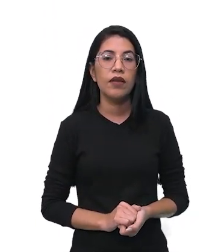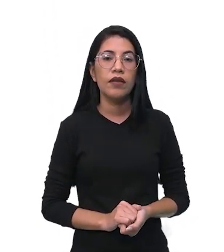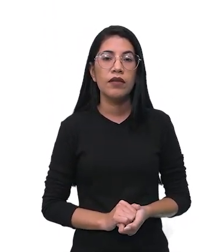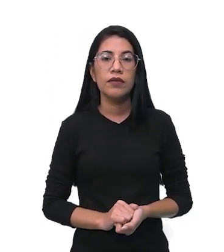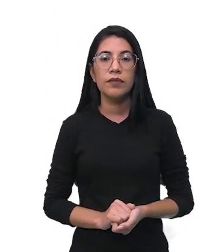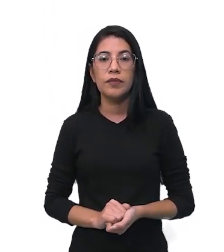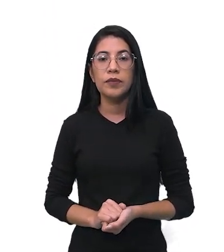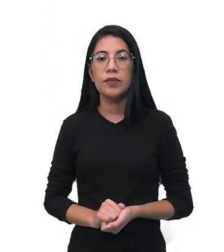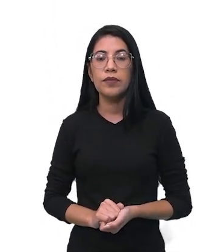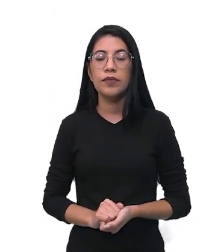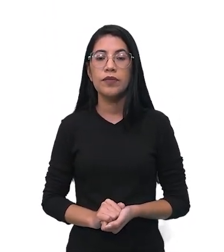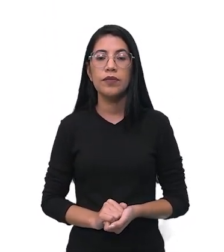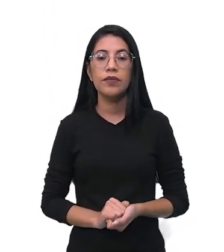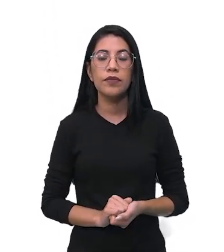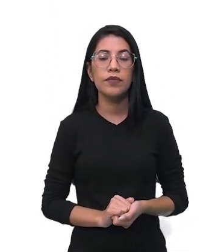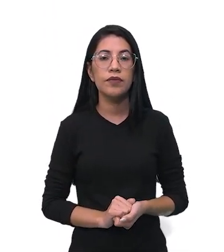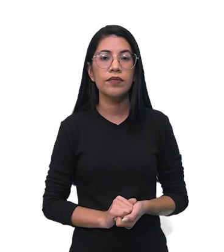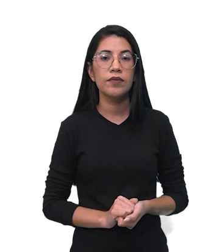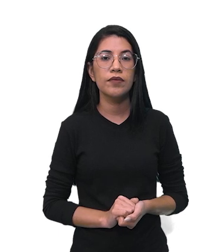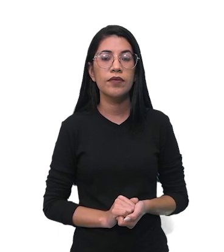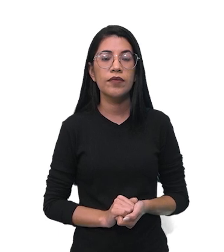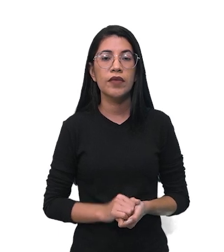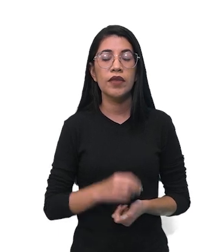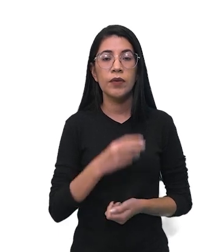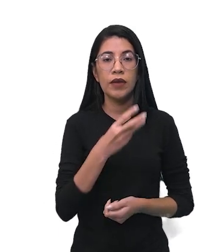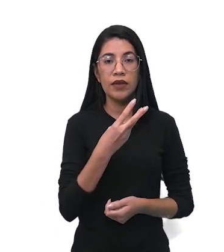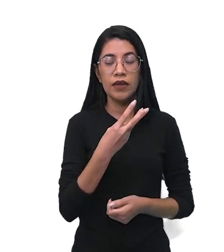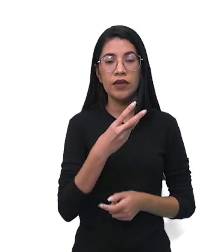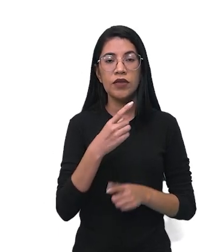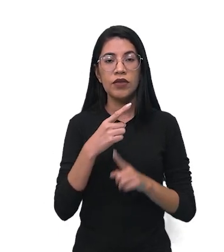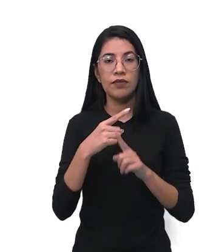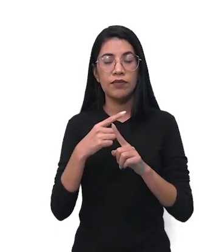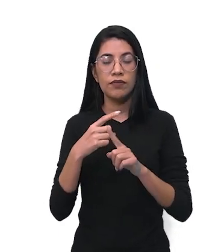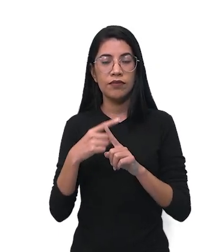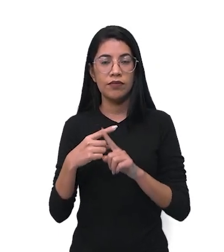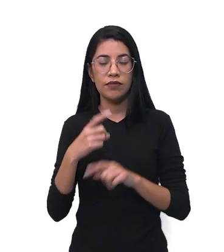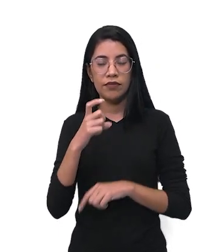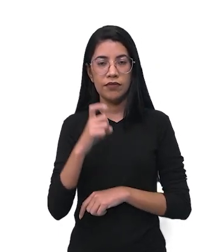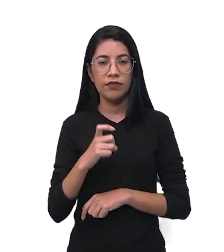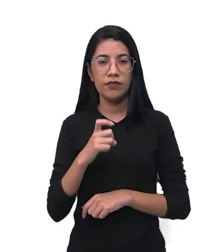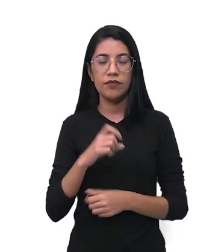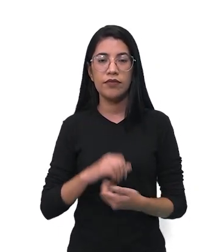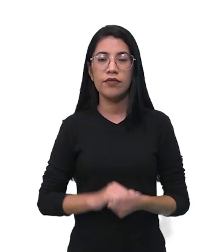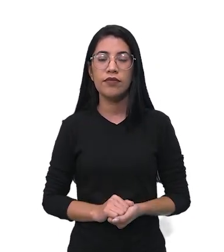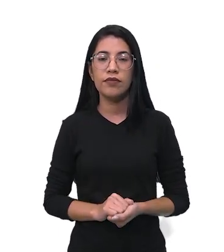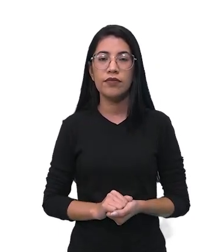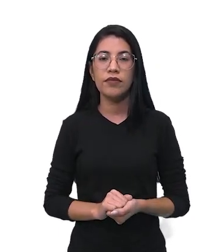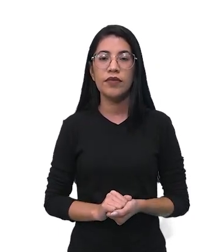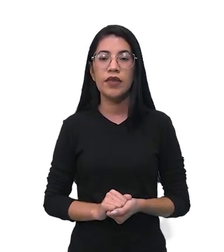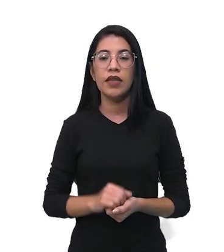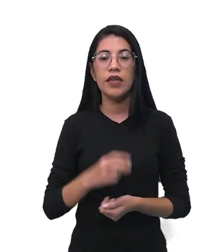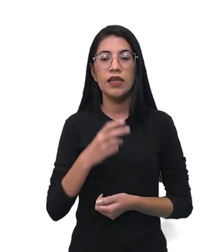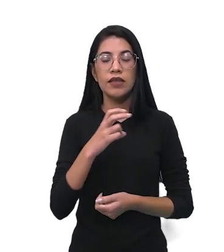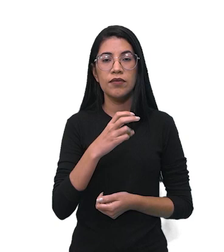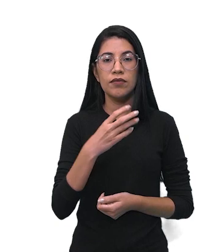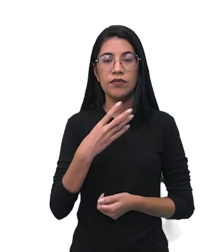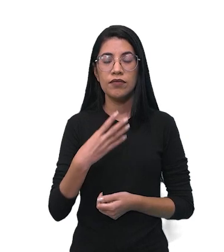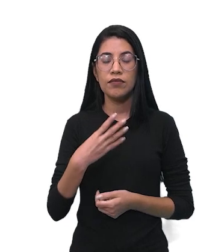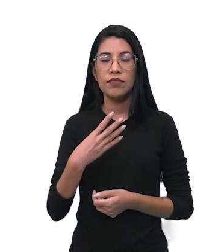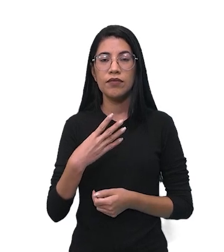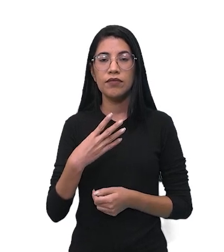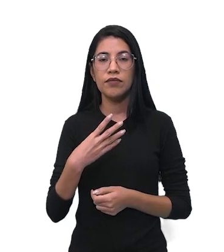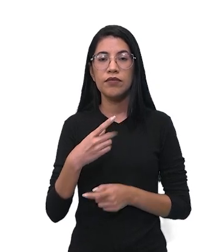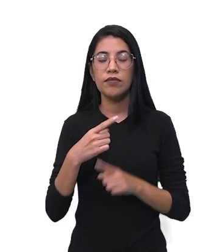Então, x vezes 3 é igual a 3x. E 54 vezes 10 dá 540,